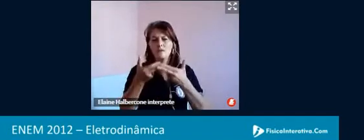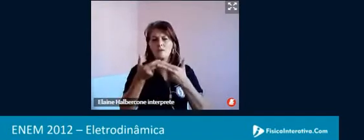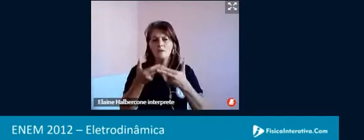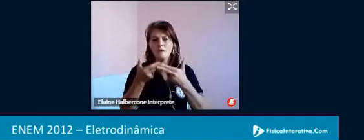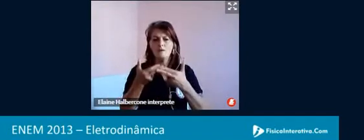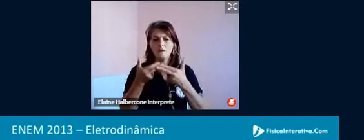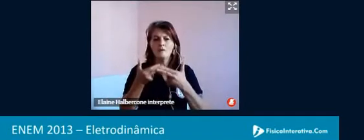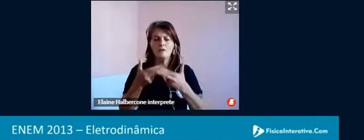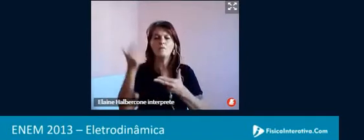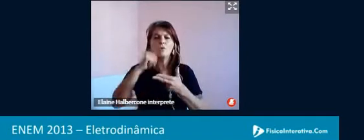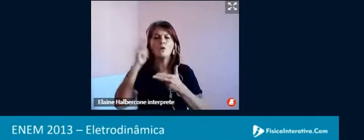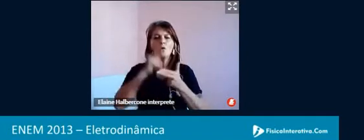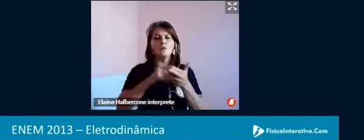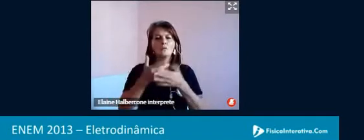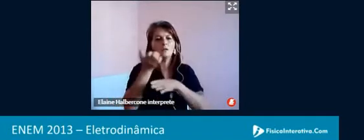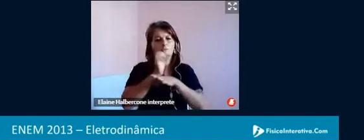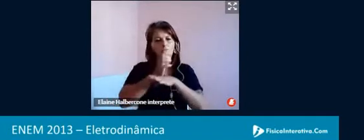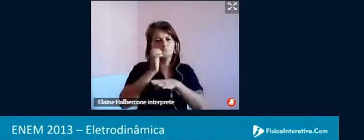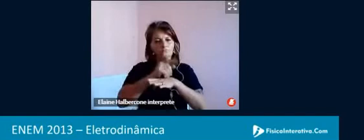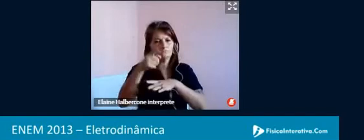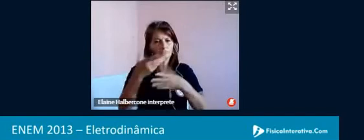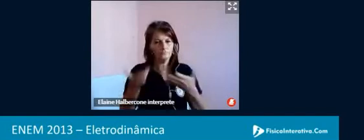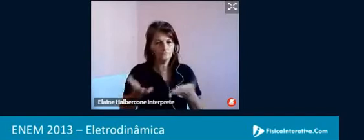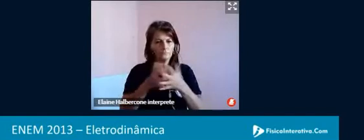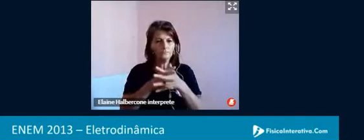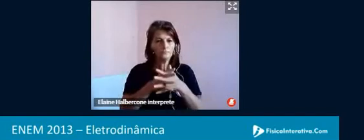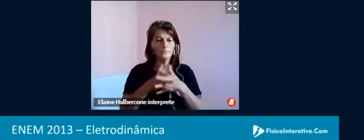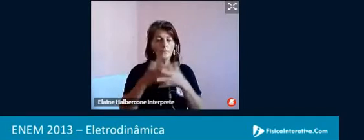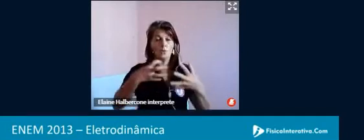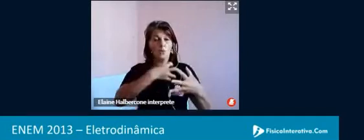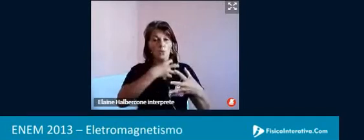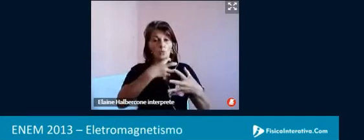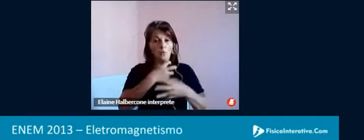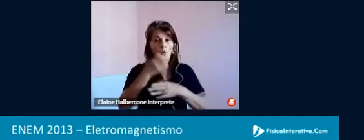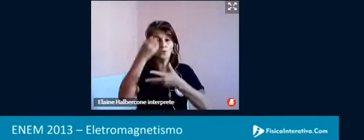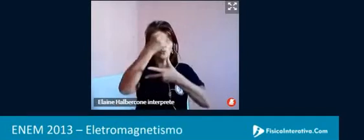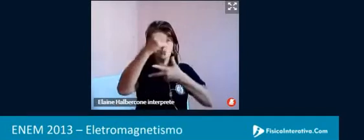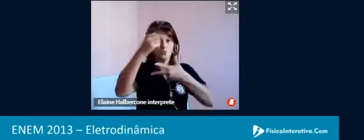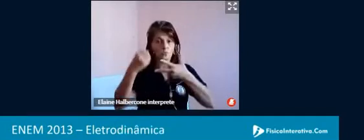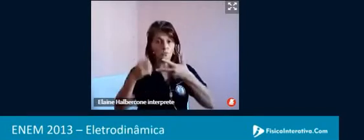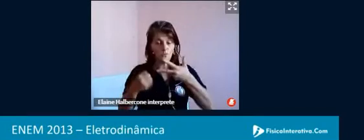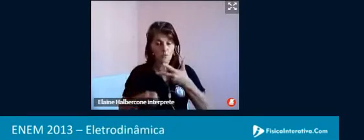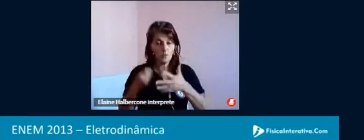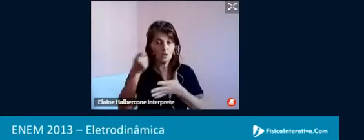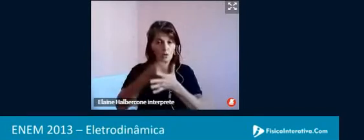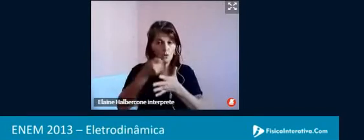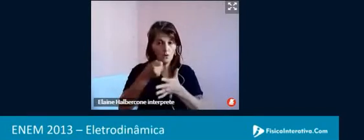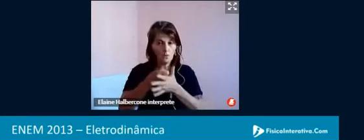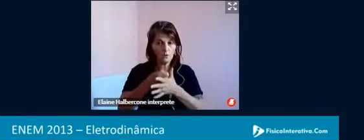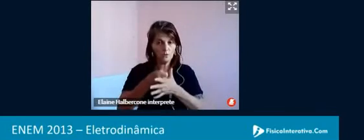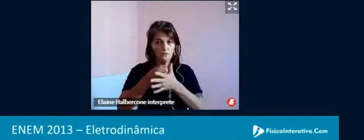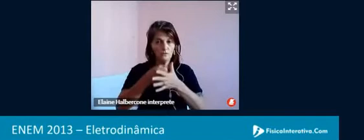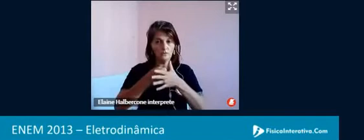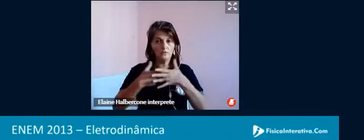dedicação você consegue simular também isso aqui. Então, a forma como o Enem cobra as questões de eletricidade